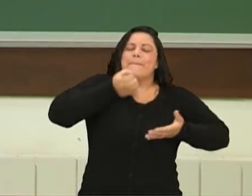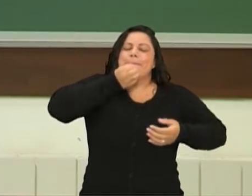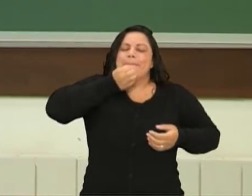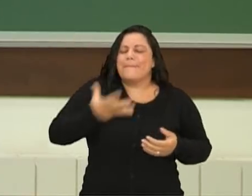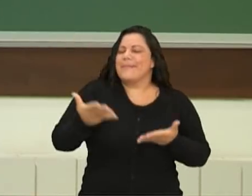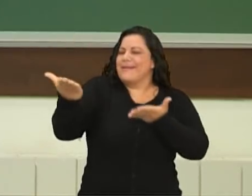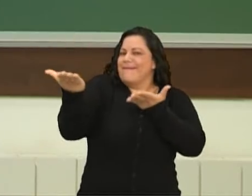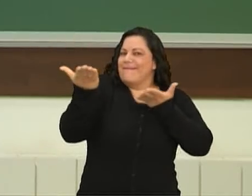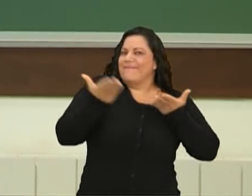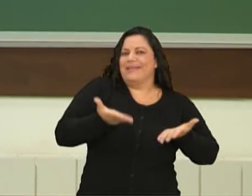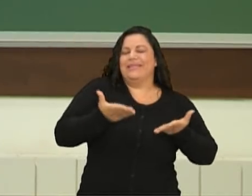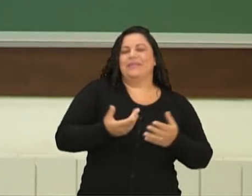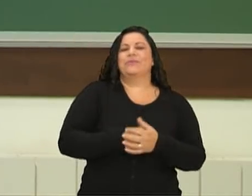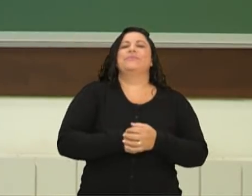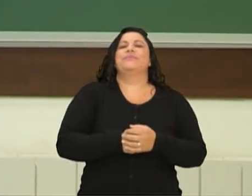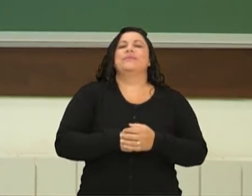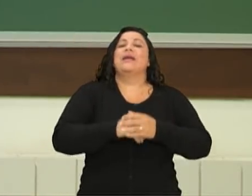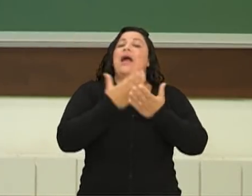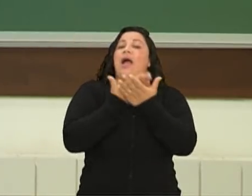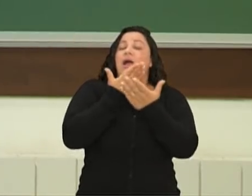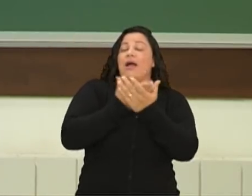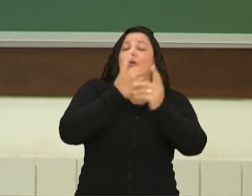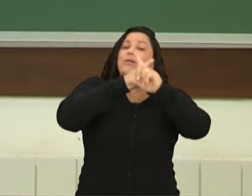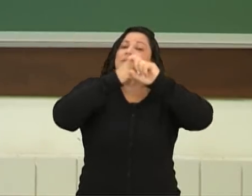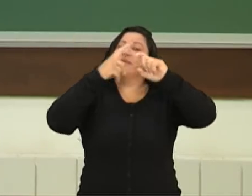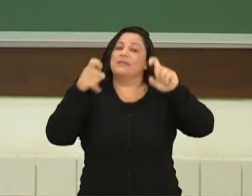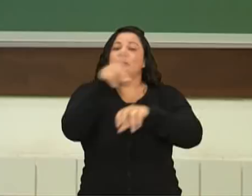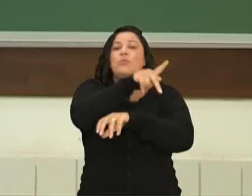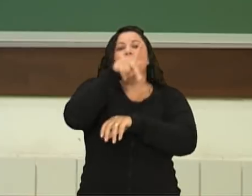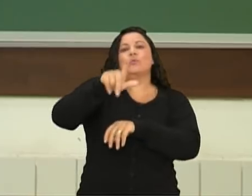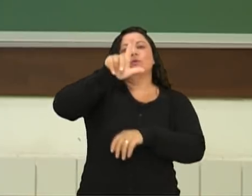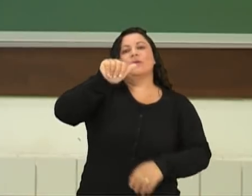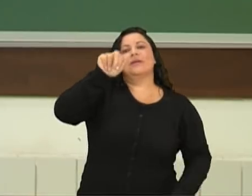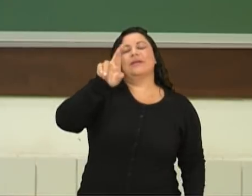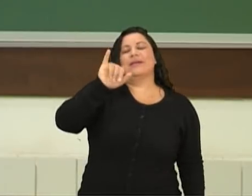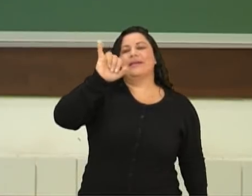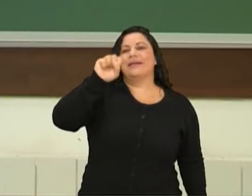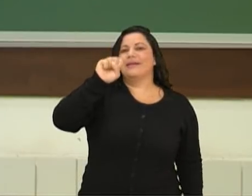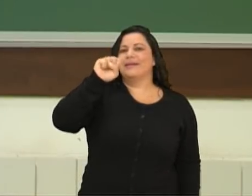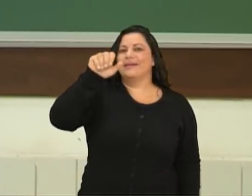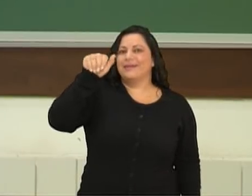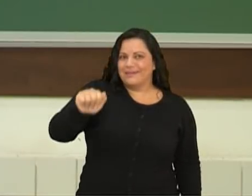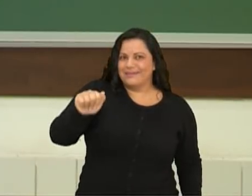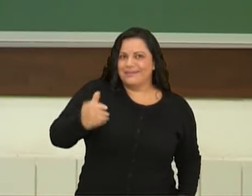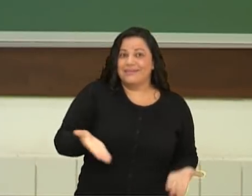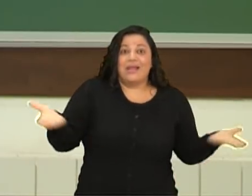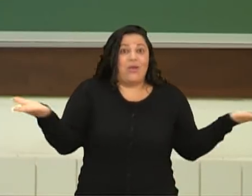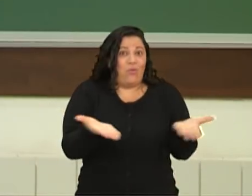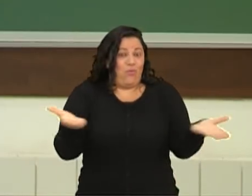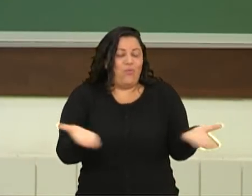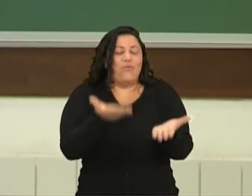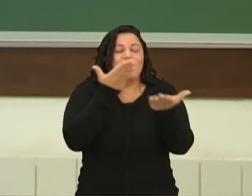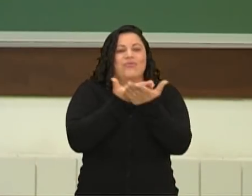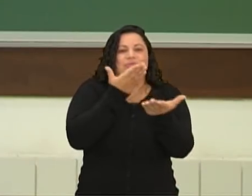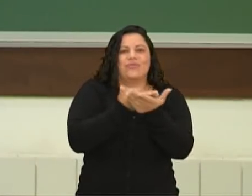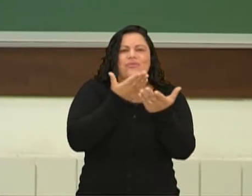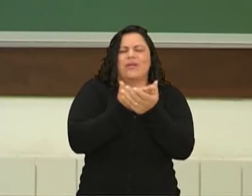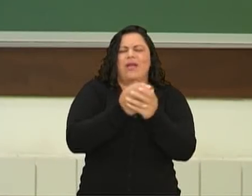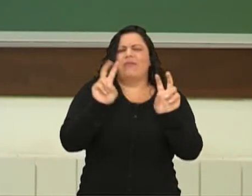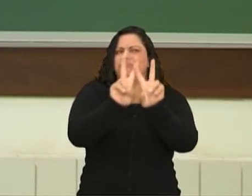ciências comigo, professora Larissa. E a nossa aula de hoje é sobre o sangue e os